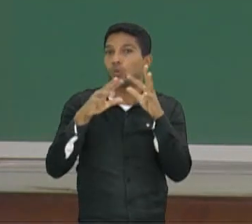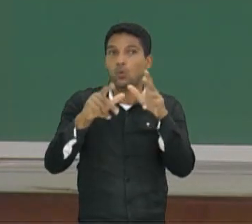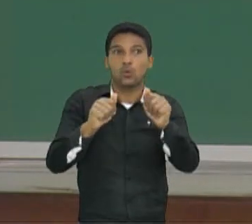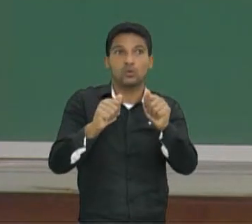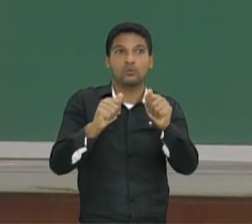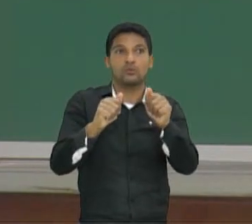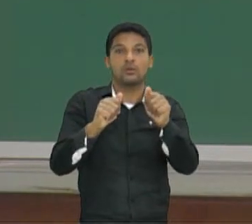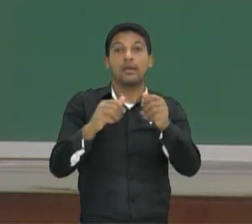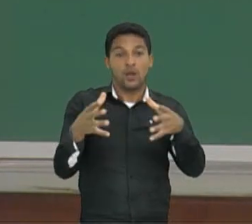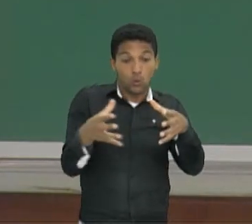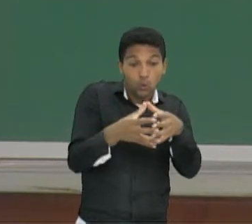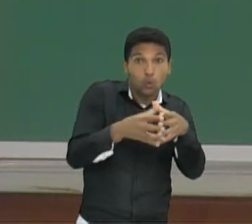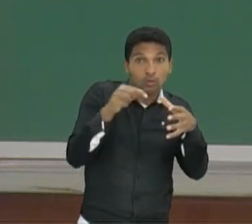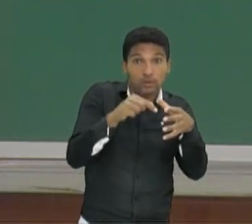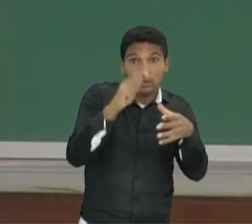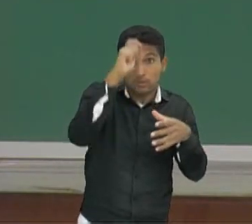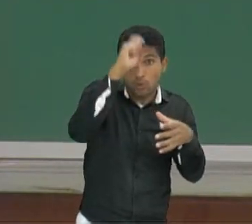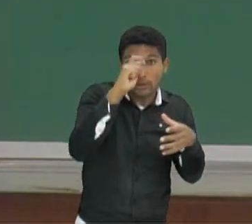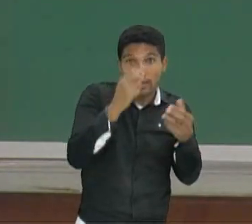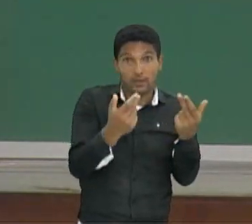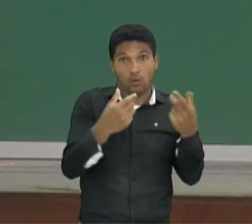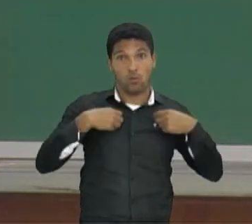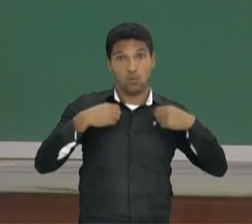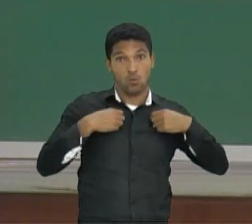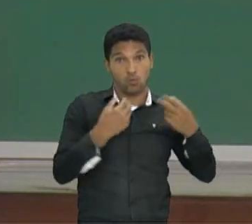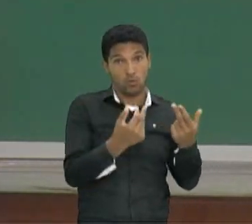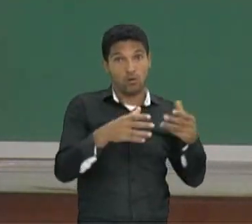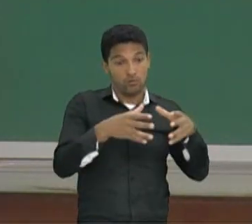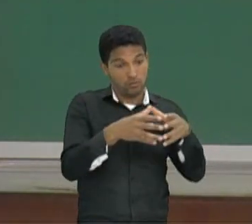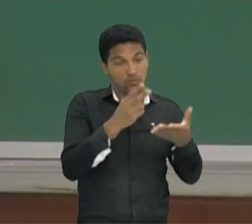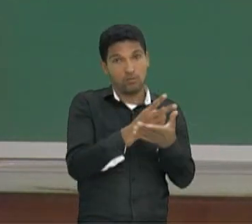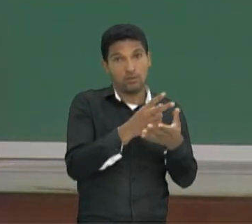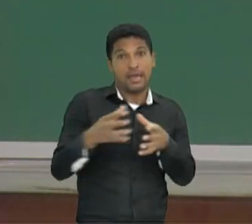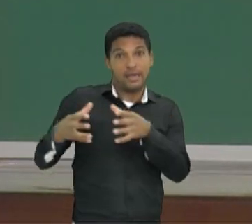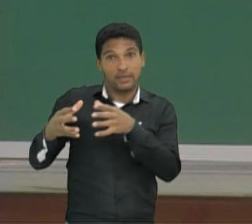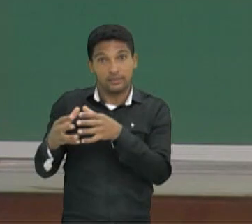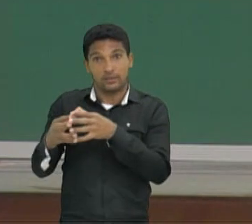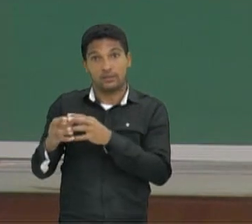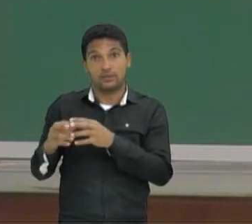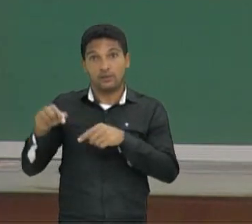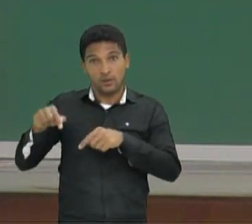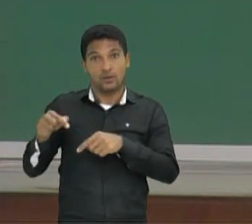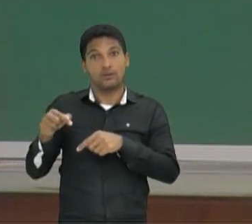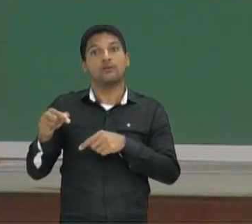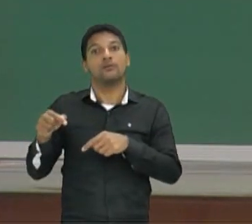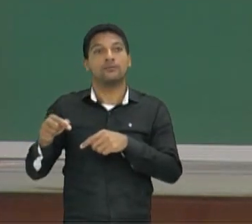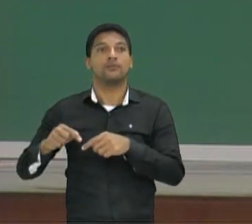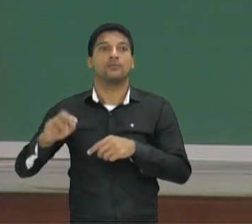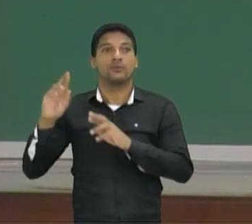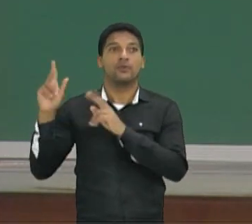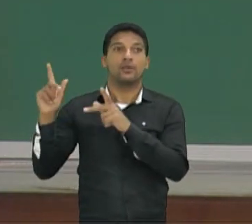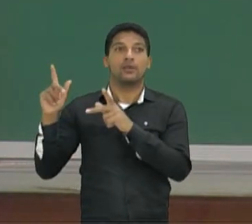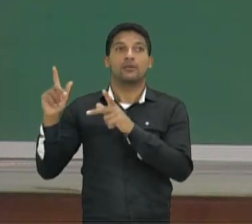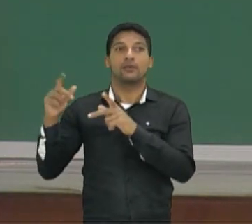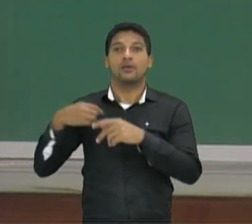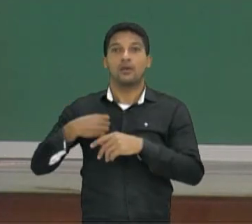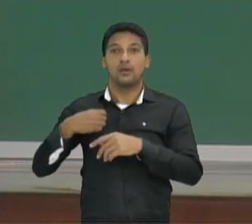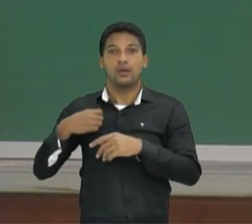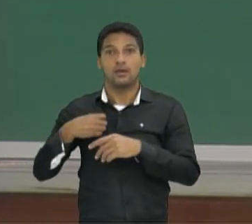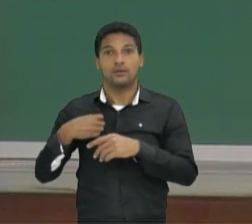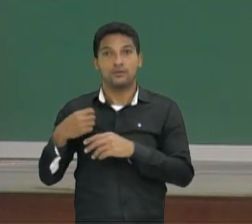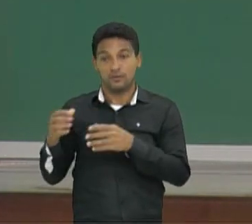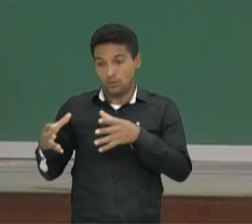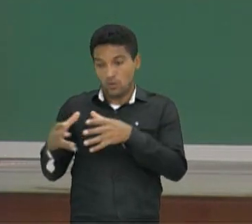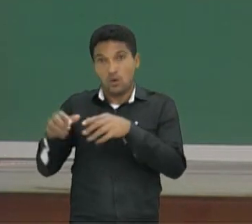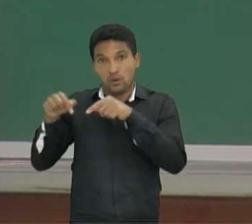para facilitar também, que faz parte do uniforme da equipe. Aqui também está sendo retratado nessa imagem aqui para vocês. E jogador de defesa,